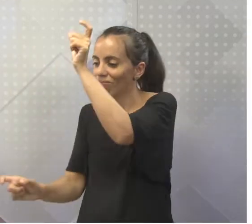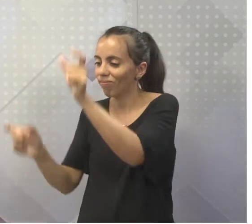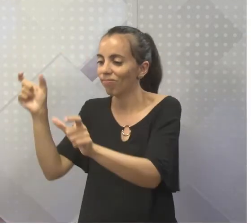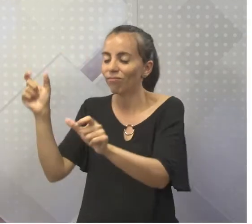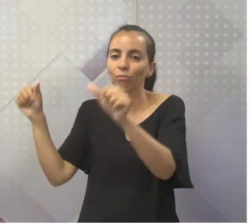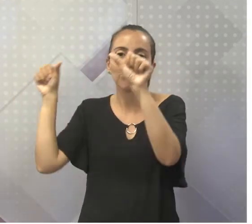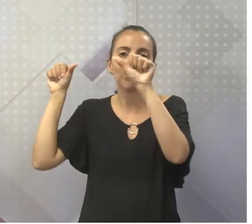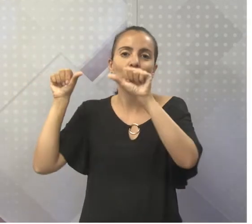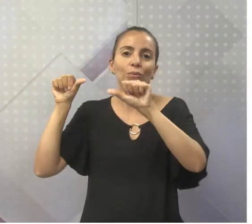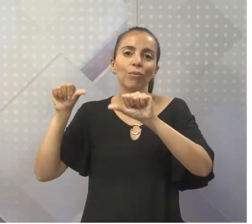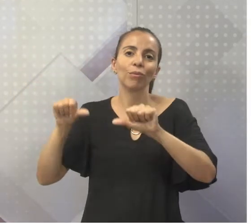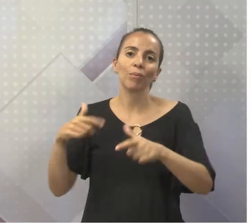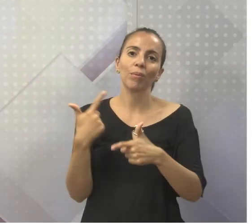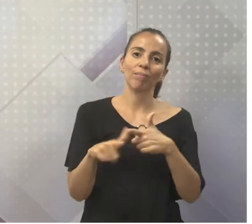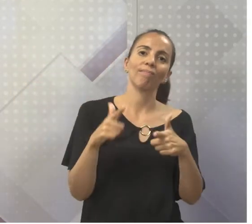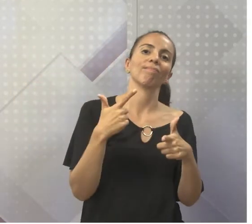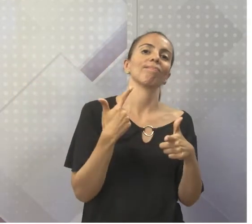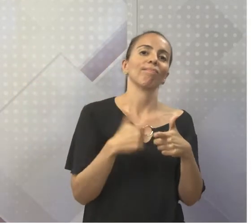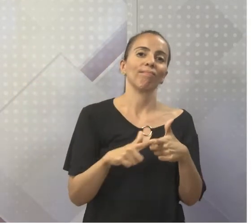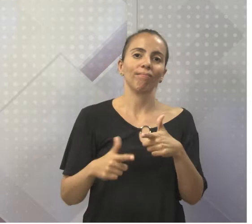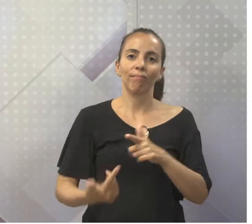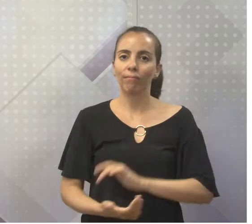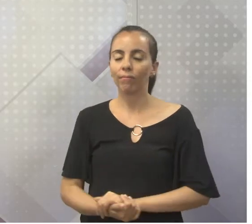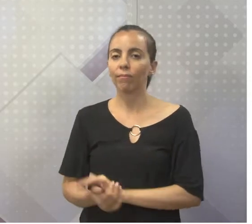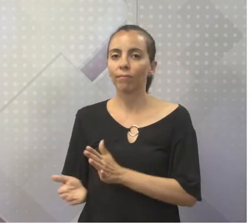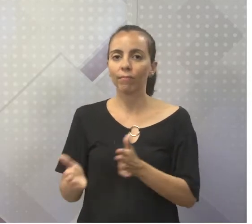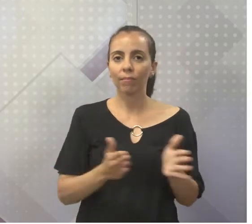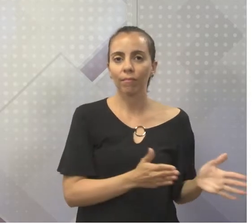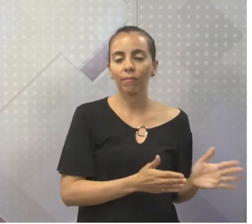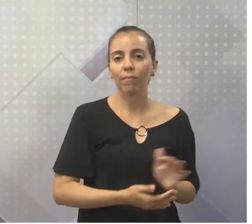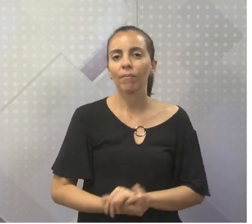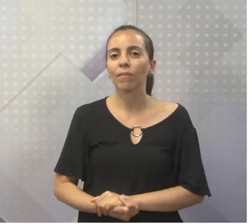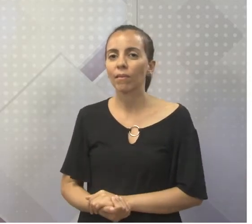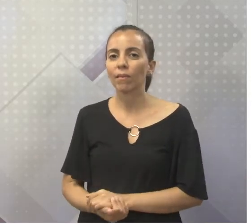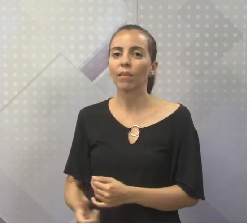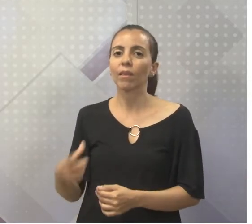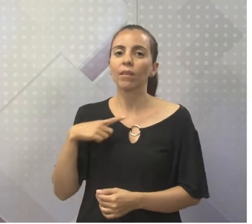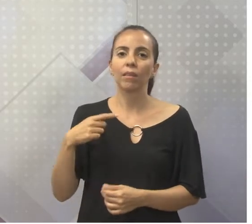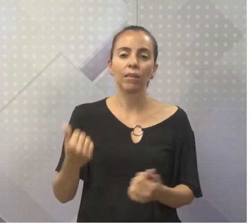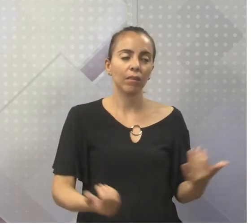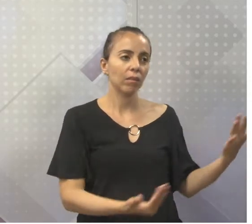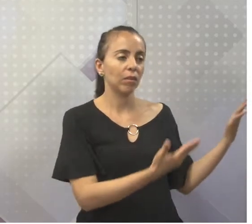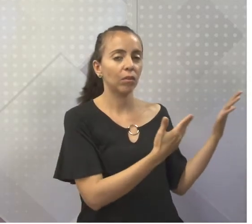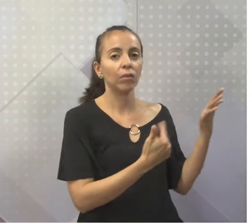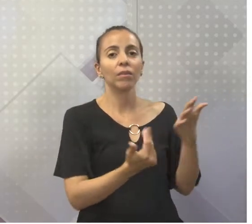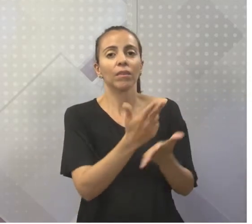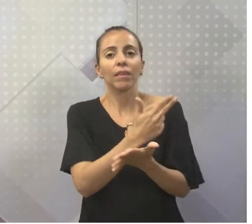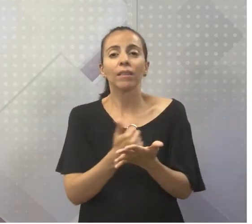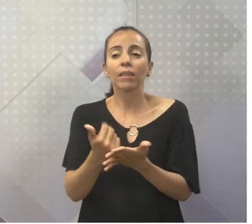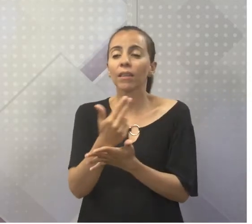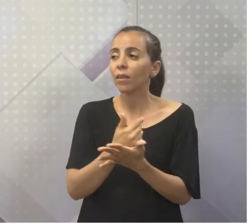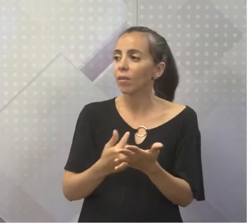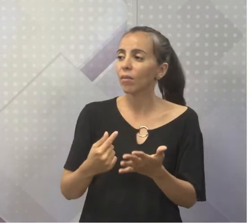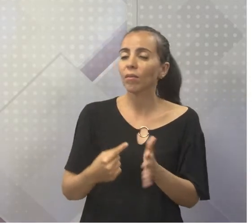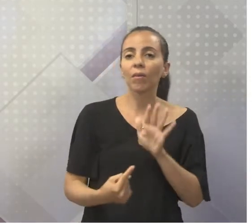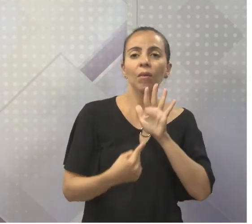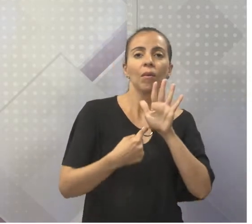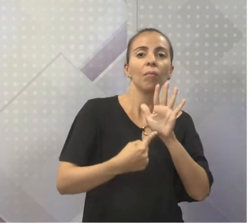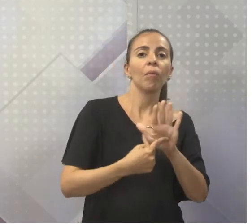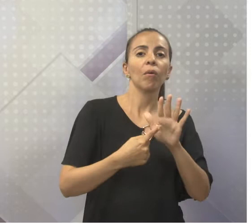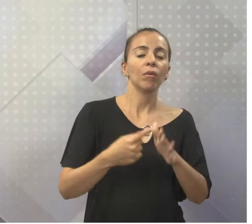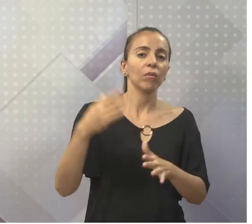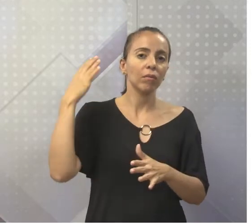coletivo Olá aqui é o teu uso uma um desenho que quer mostrar os pulmões